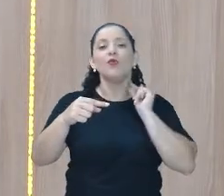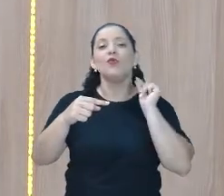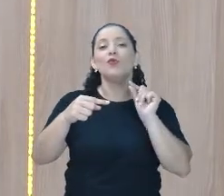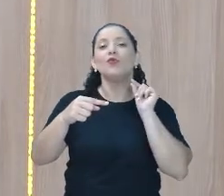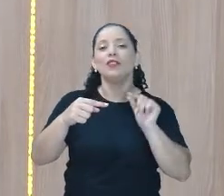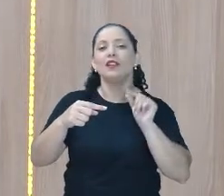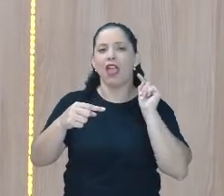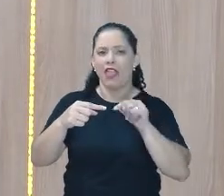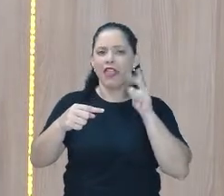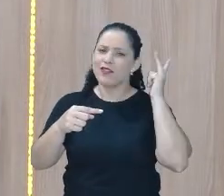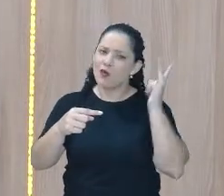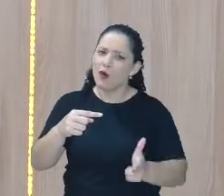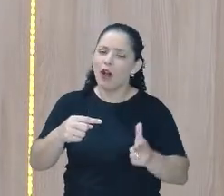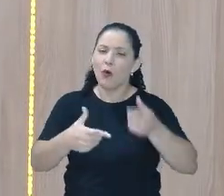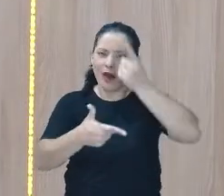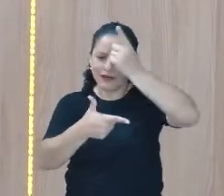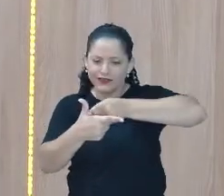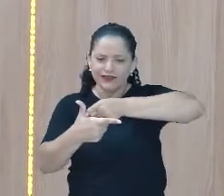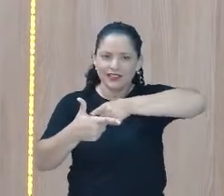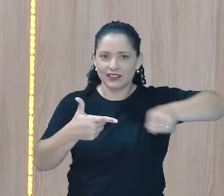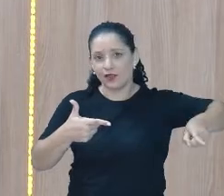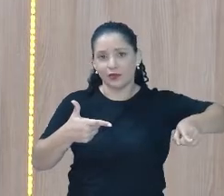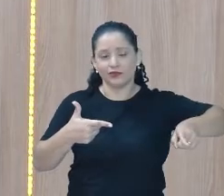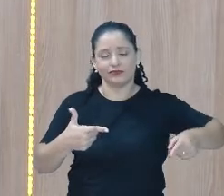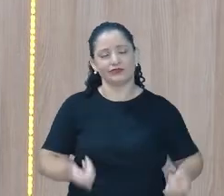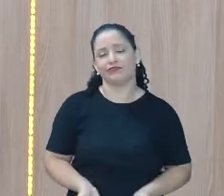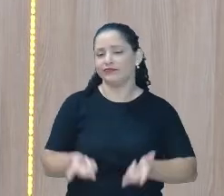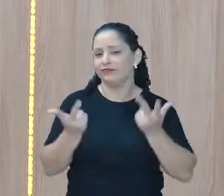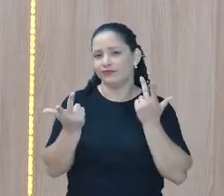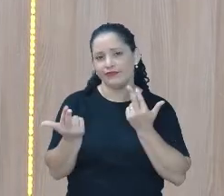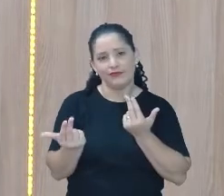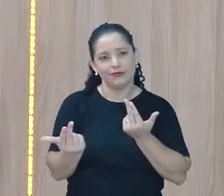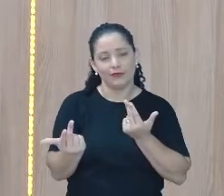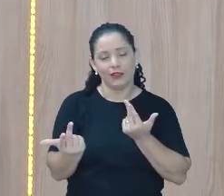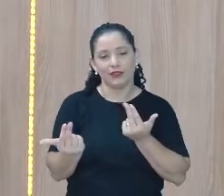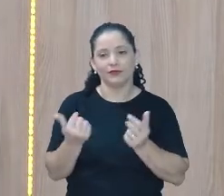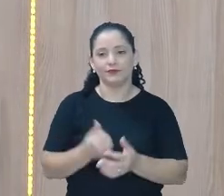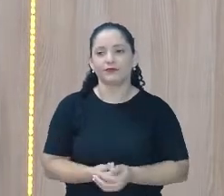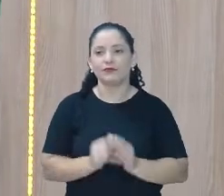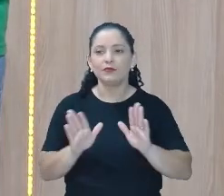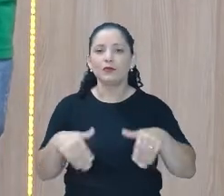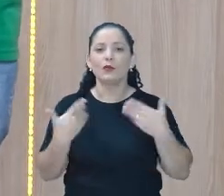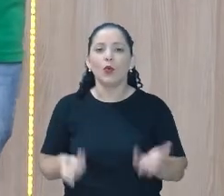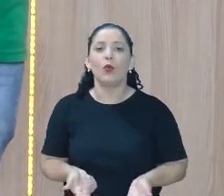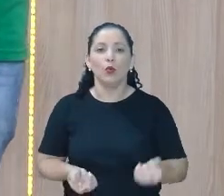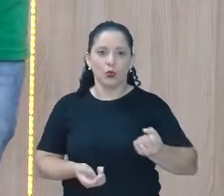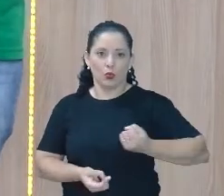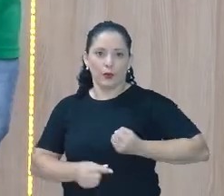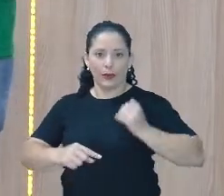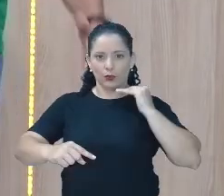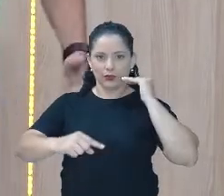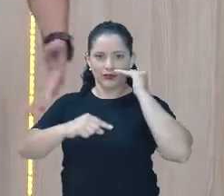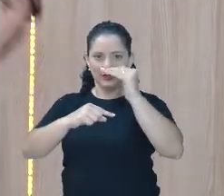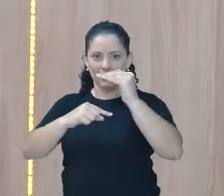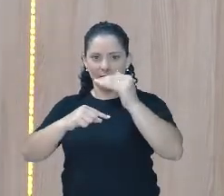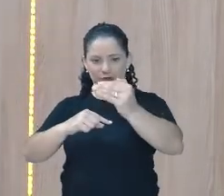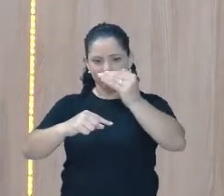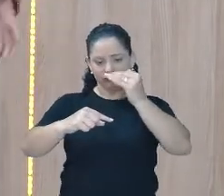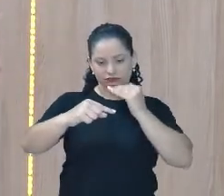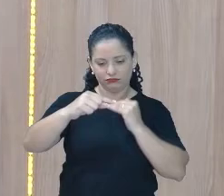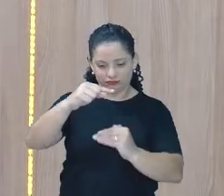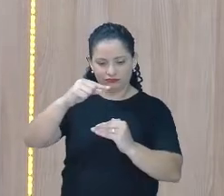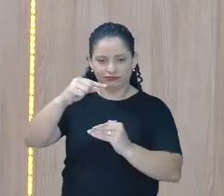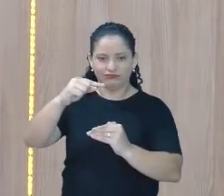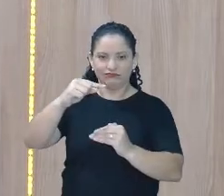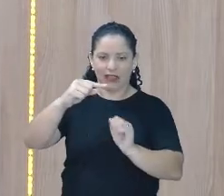uma divisão. Então, é só você efetuar a divisão aí do número que está em cima pelo número que está embaixo. E